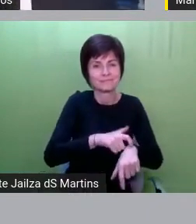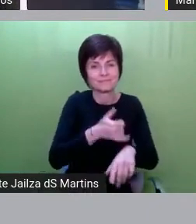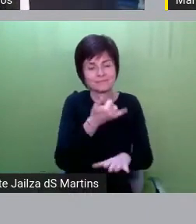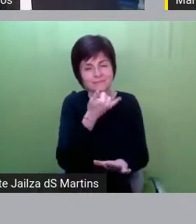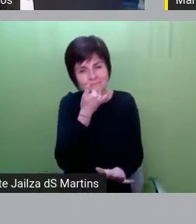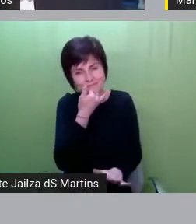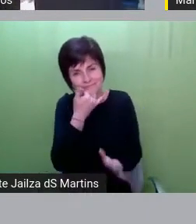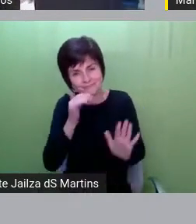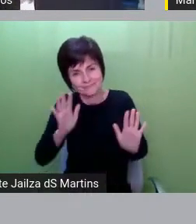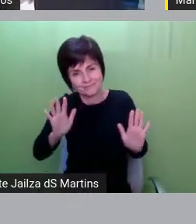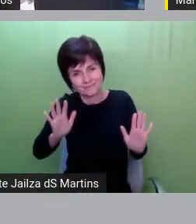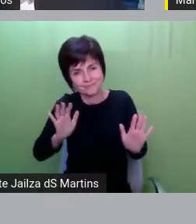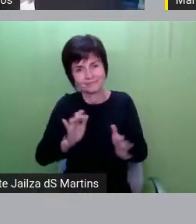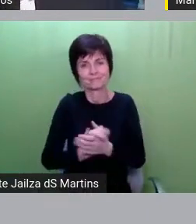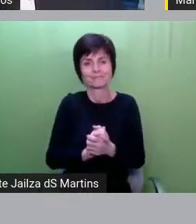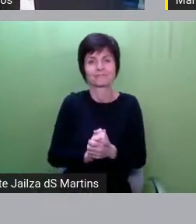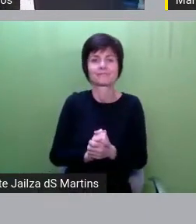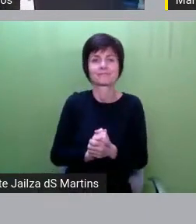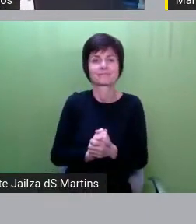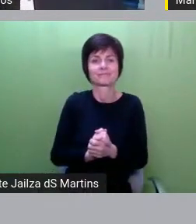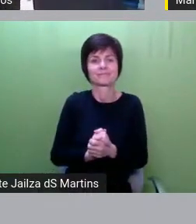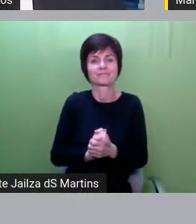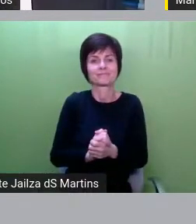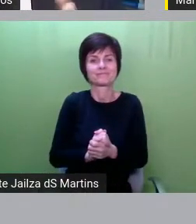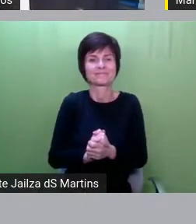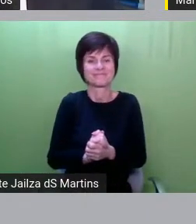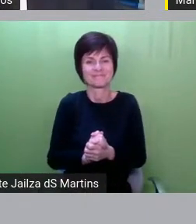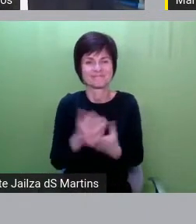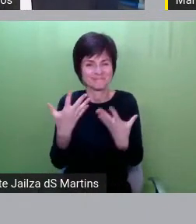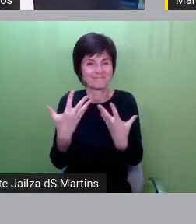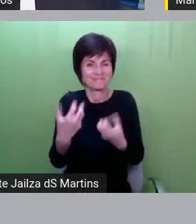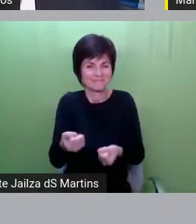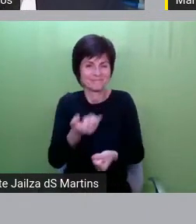também, que eu fique perdoado. Muito obrigado.